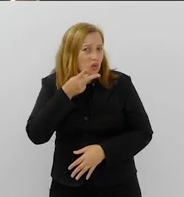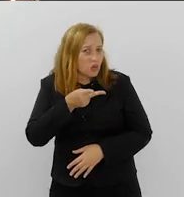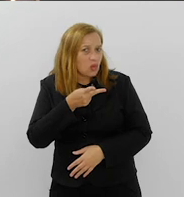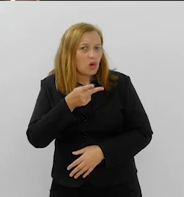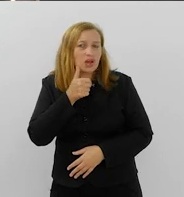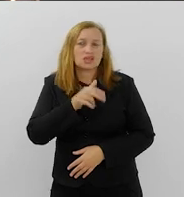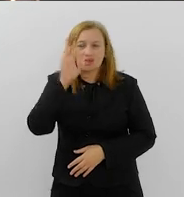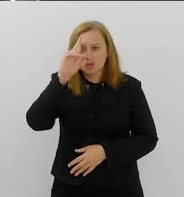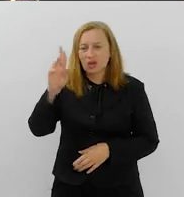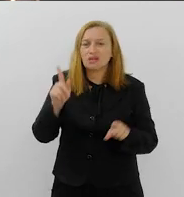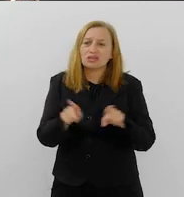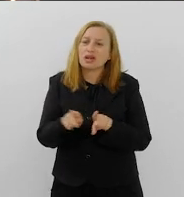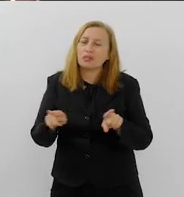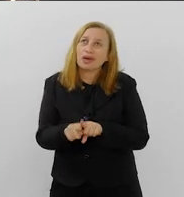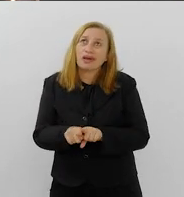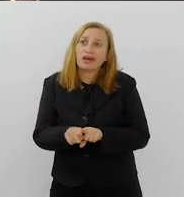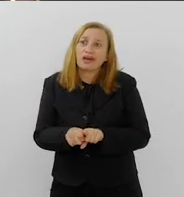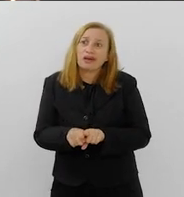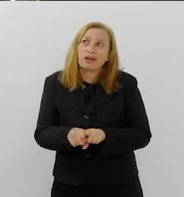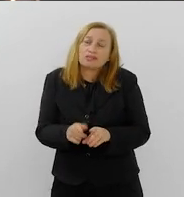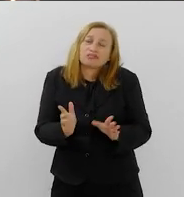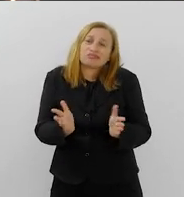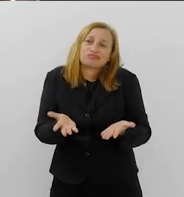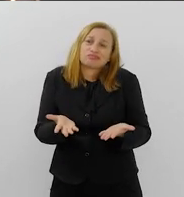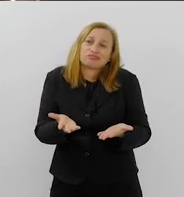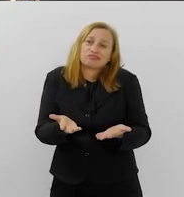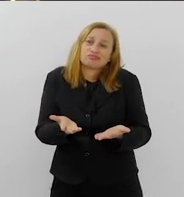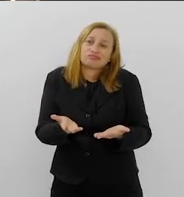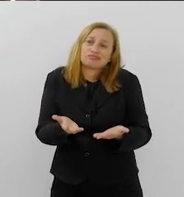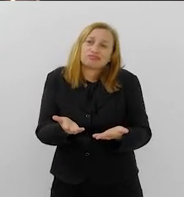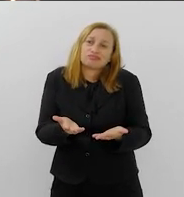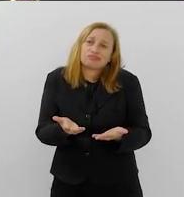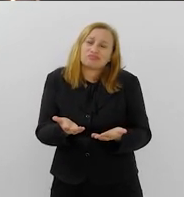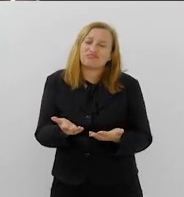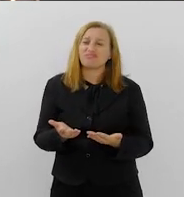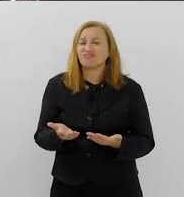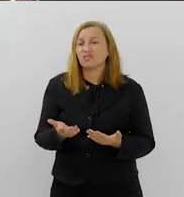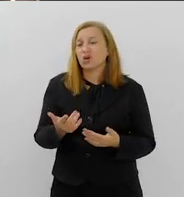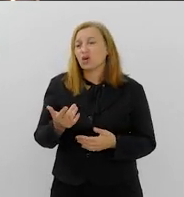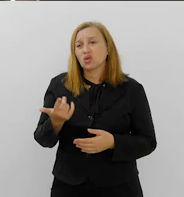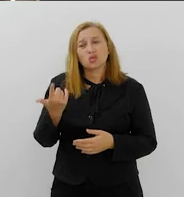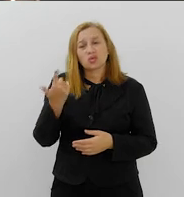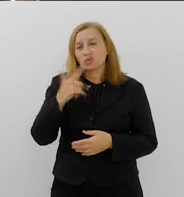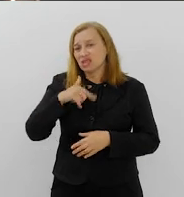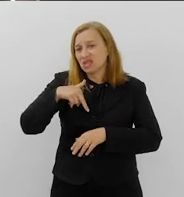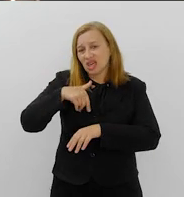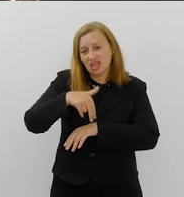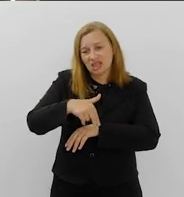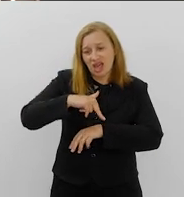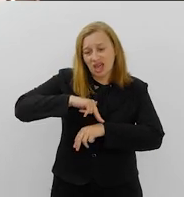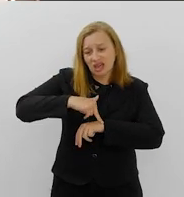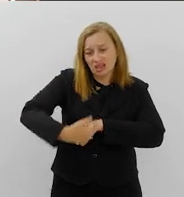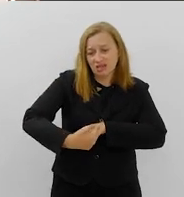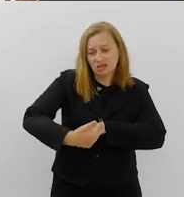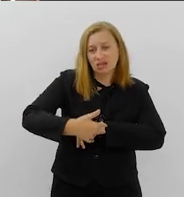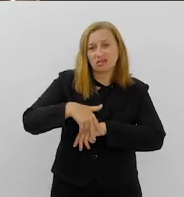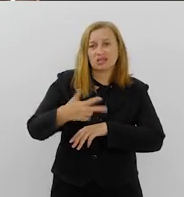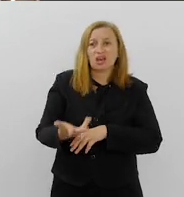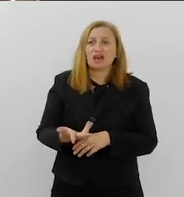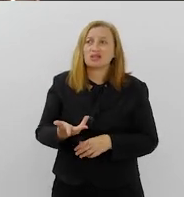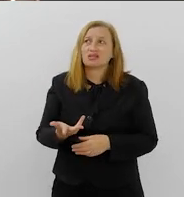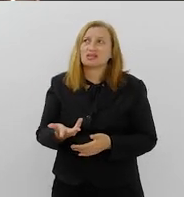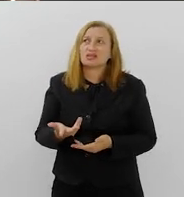senhora disse, e também por uma questão de estar já inapto para ficar andando na rua, subindo ônibus, né? Pode